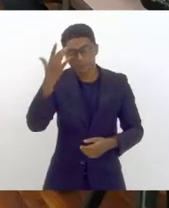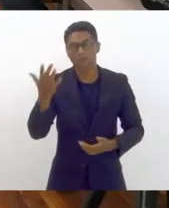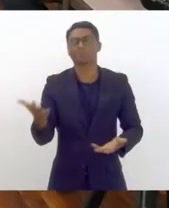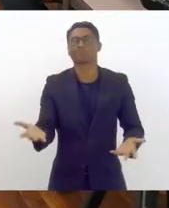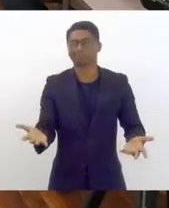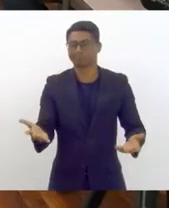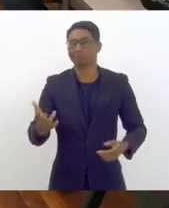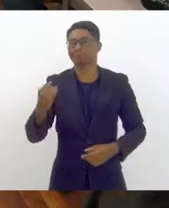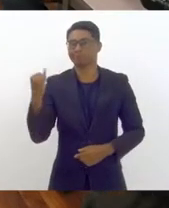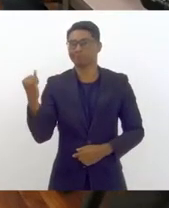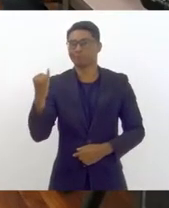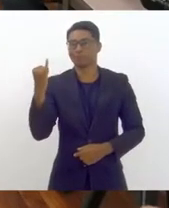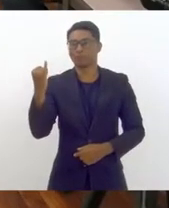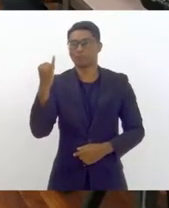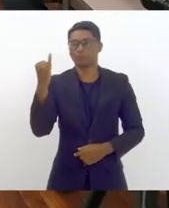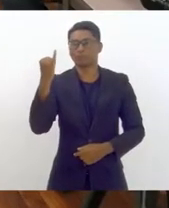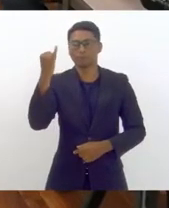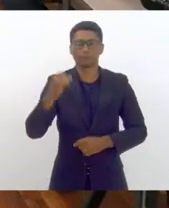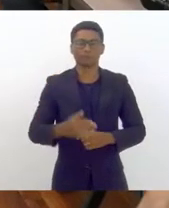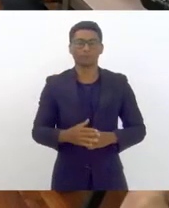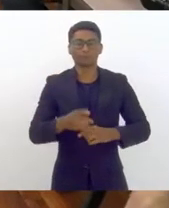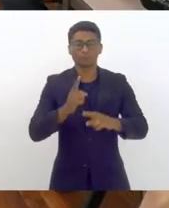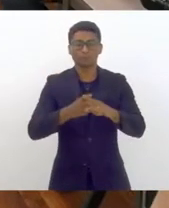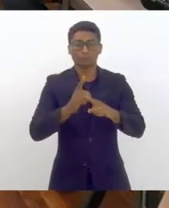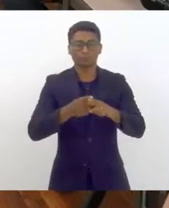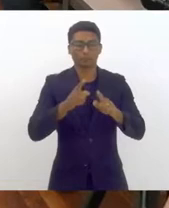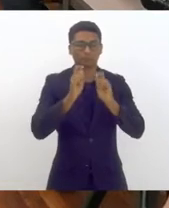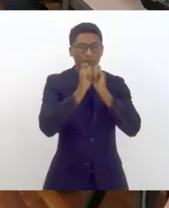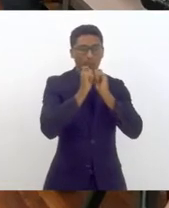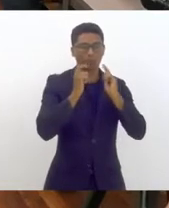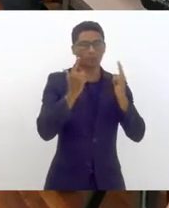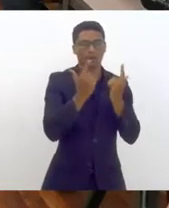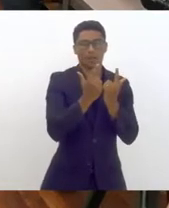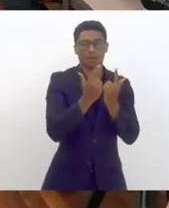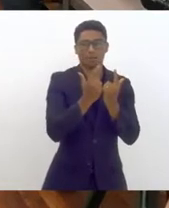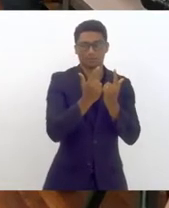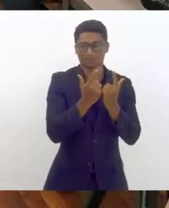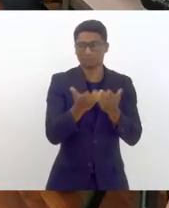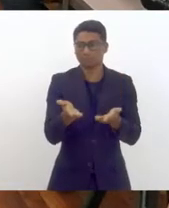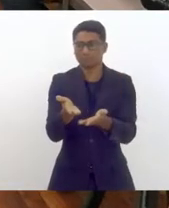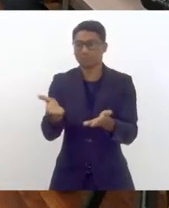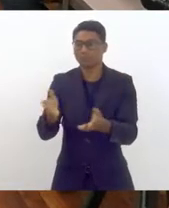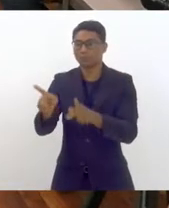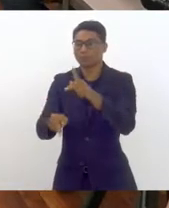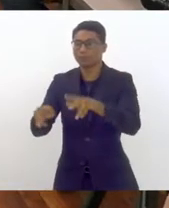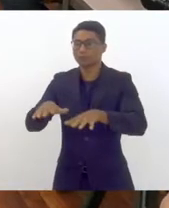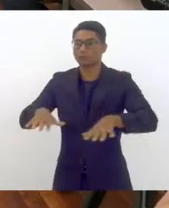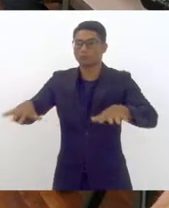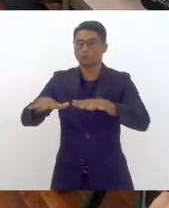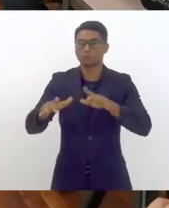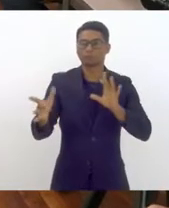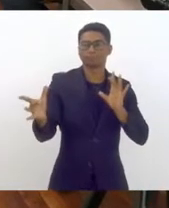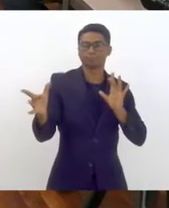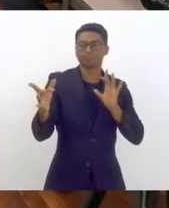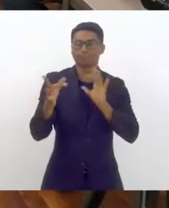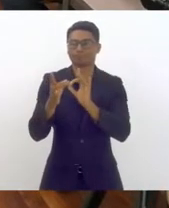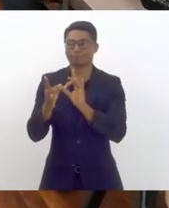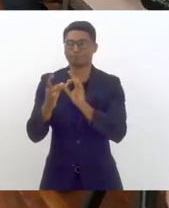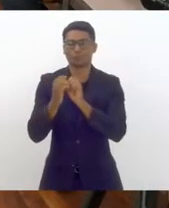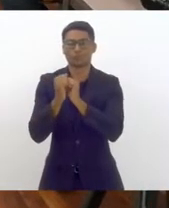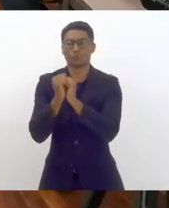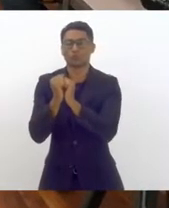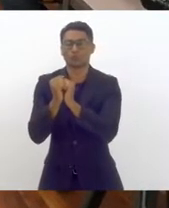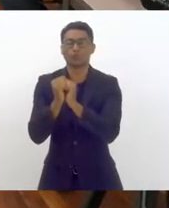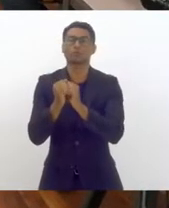importante que aproxima o parlamento da população cada vez mais, que dá